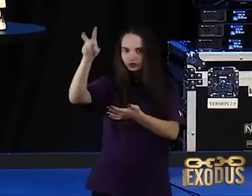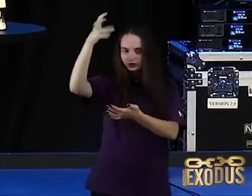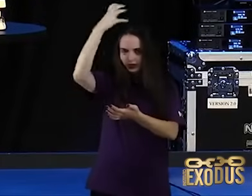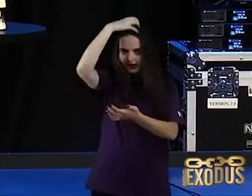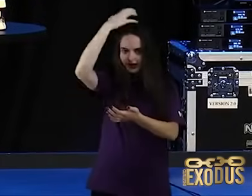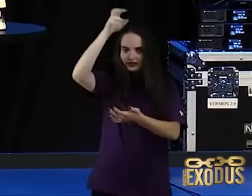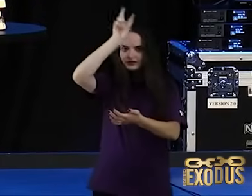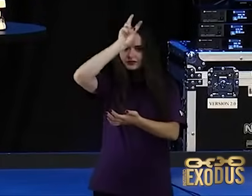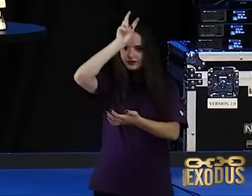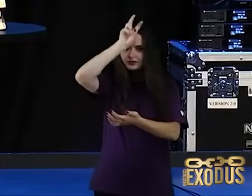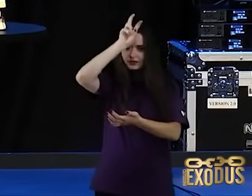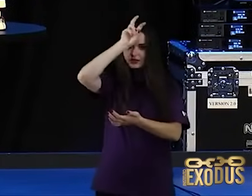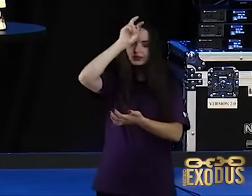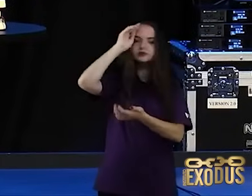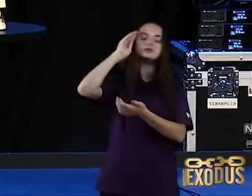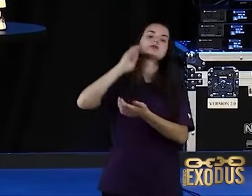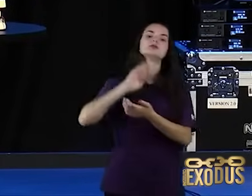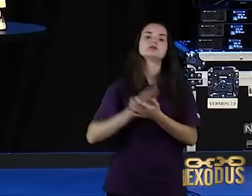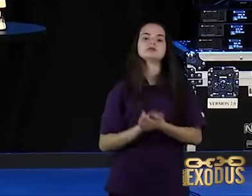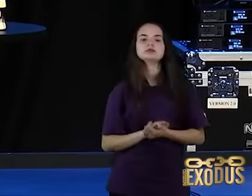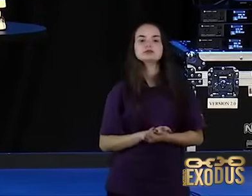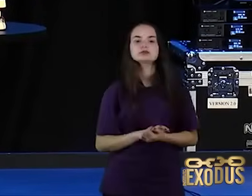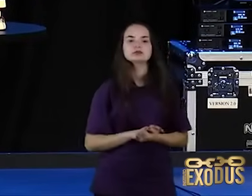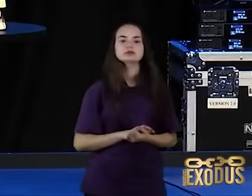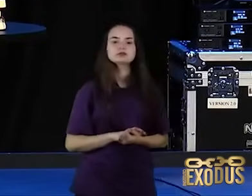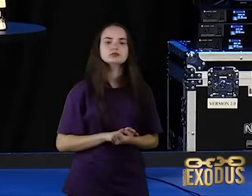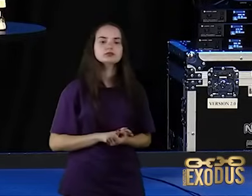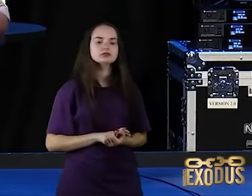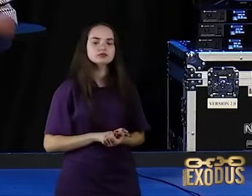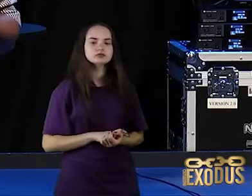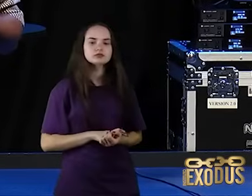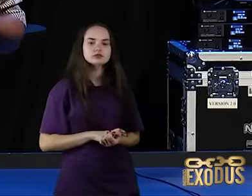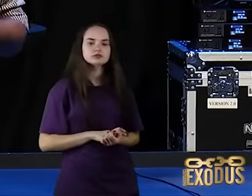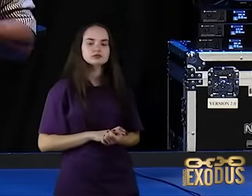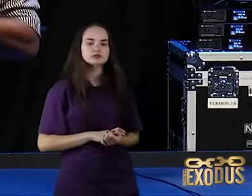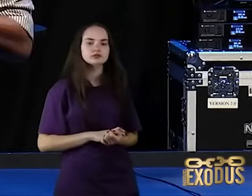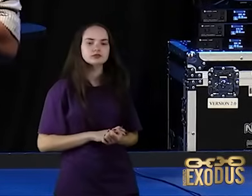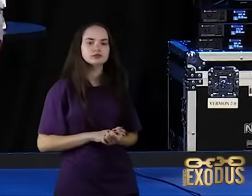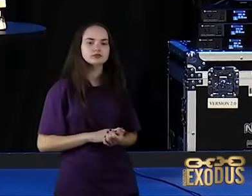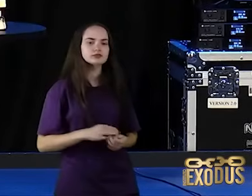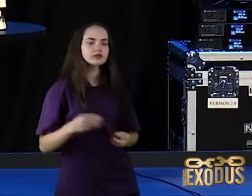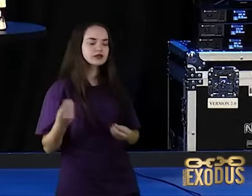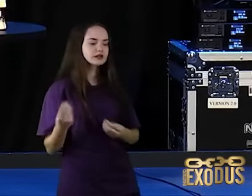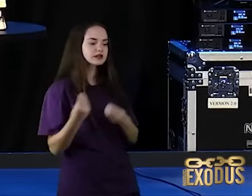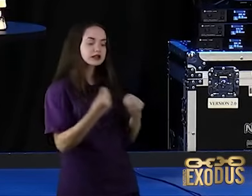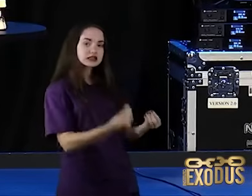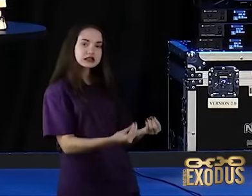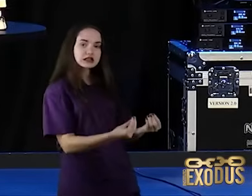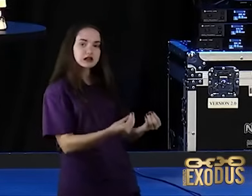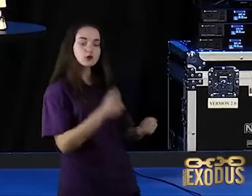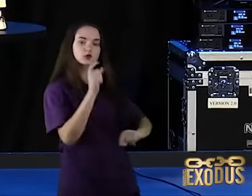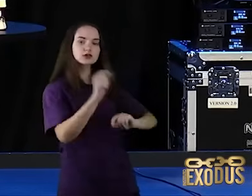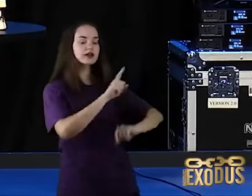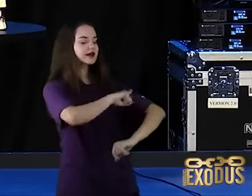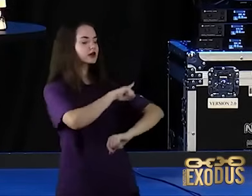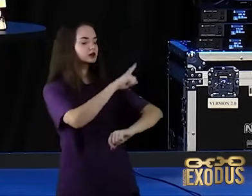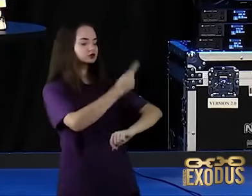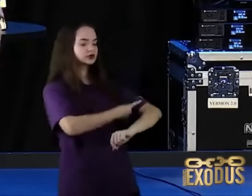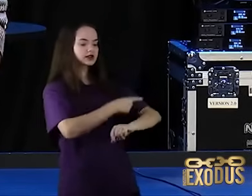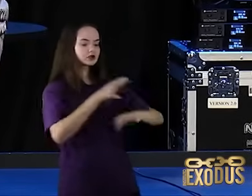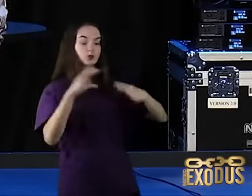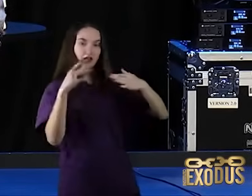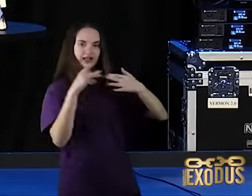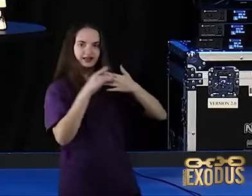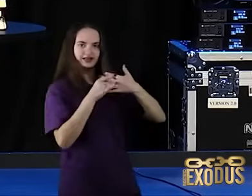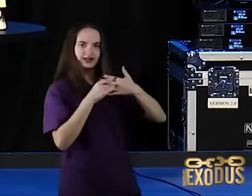você aqui você não foi expulso da casa do teu pai teus irmãos não te Venderam como escravo eu vou te dar um anel aqui o símbolo do Poder